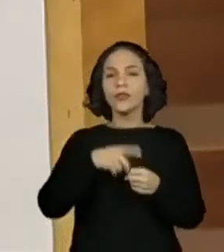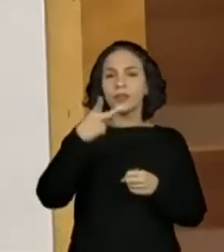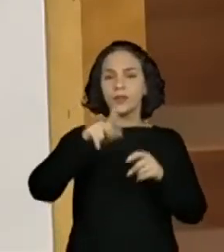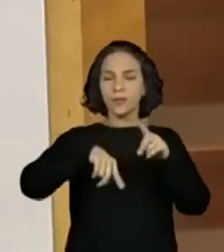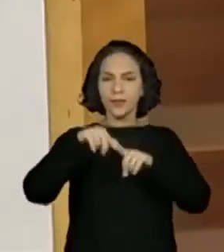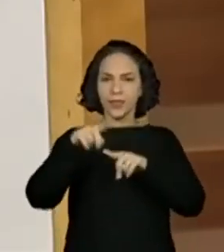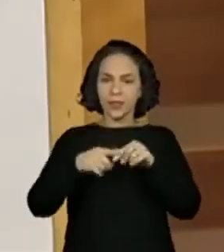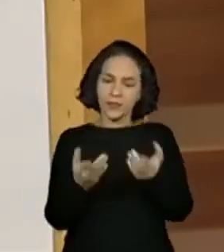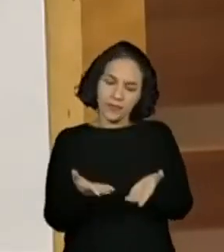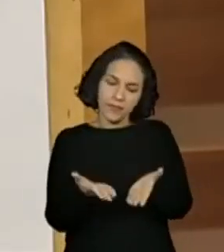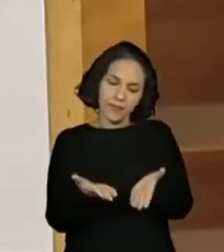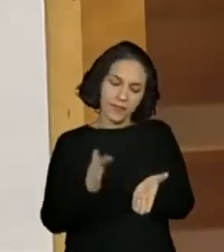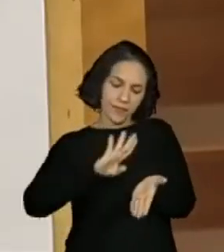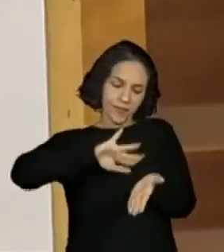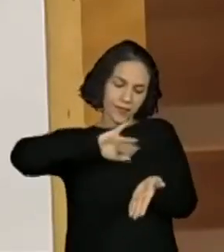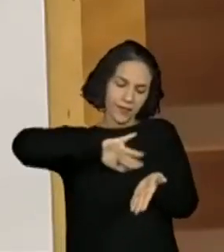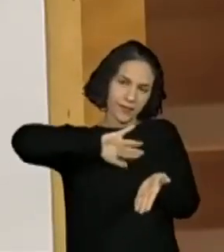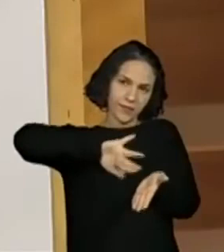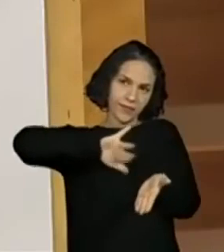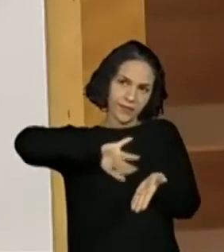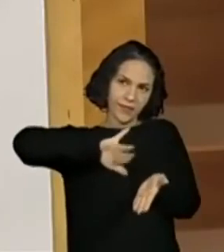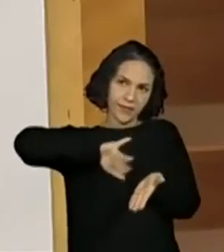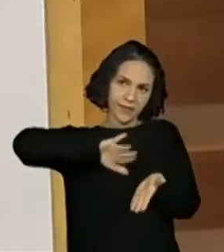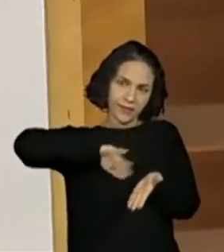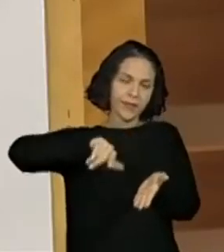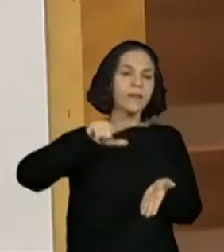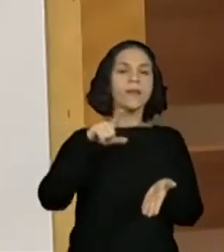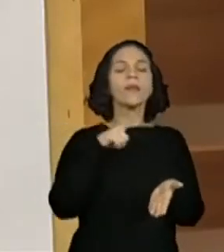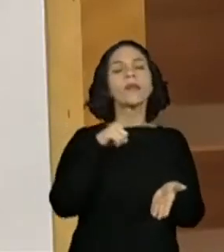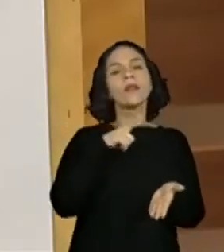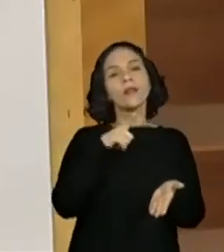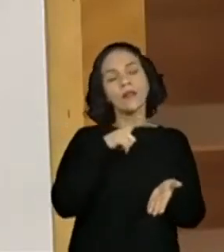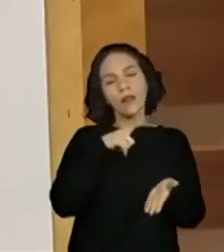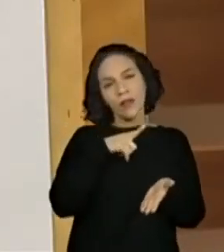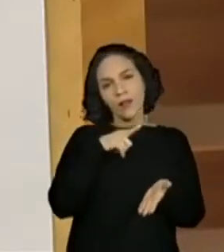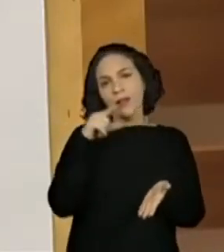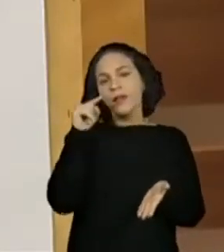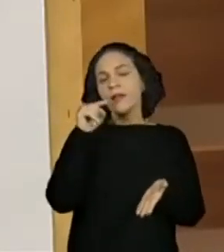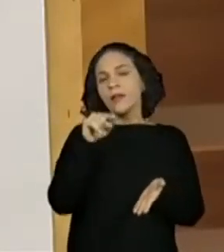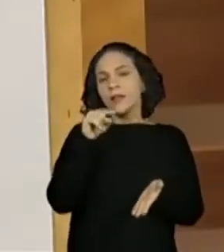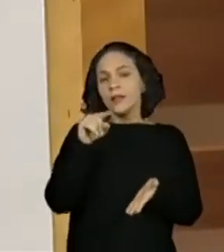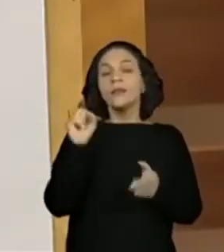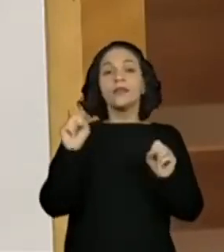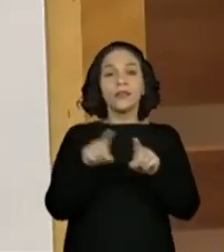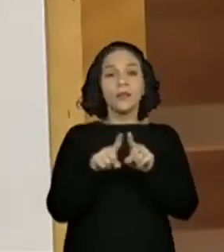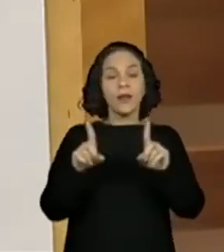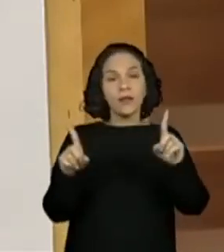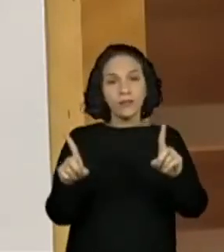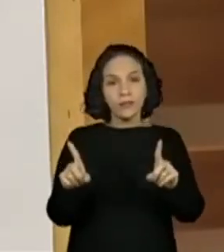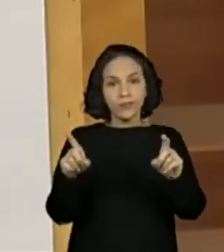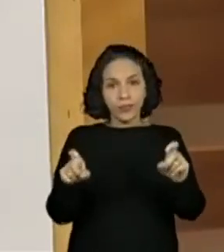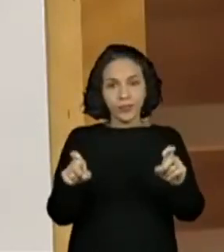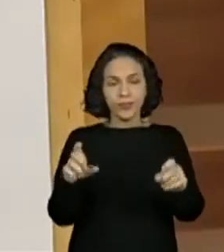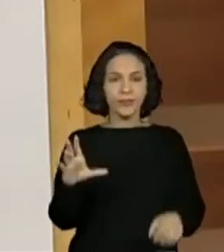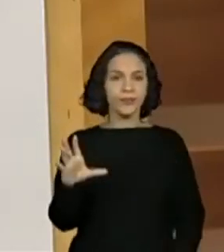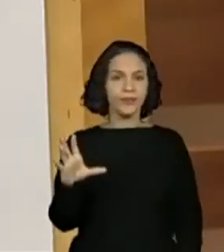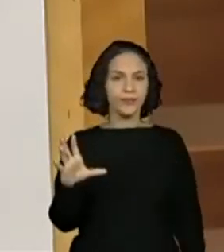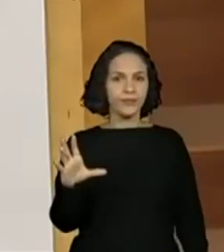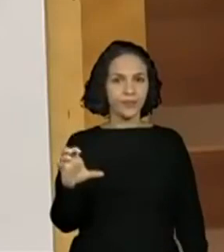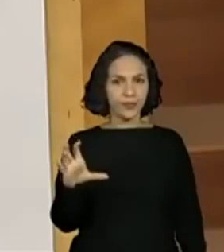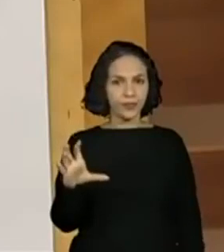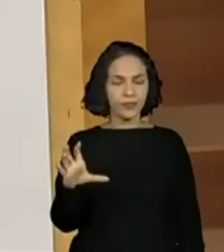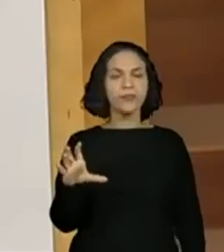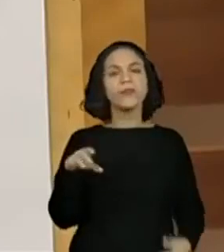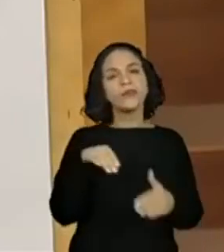material do Aprender Sempre, que tem lá. Ou, dica tecnológica, dá um print na tela, galera. Dá um